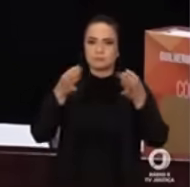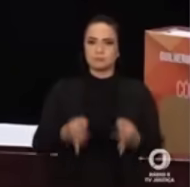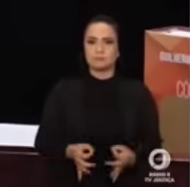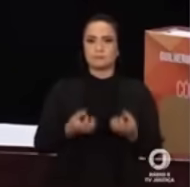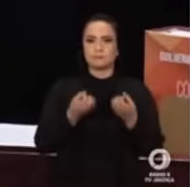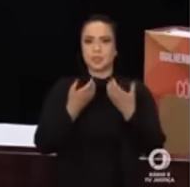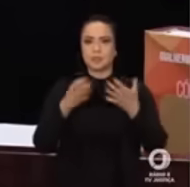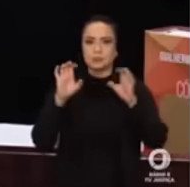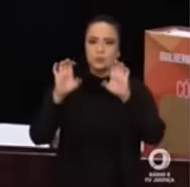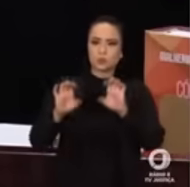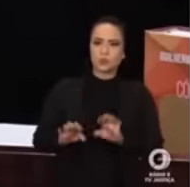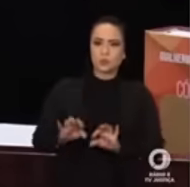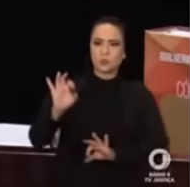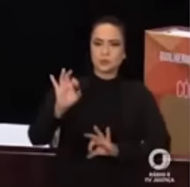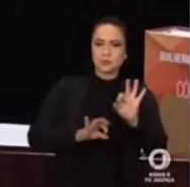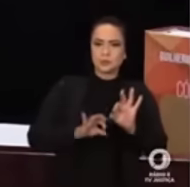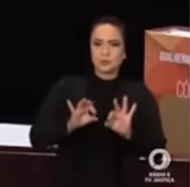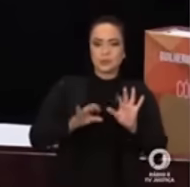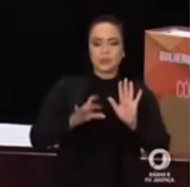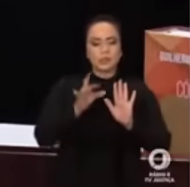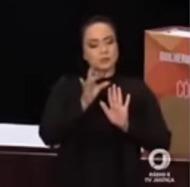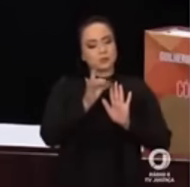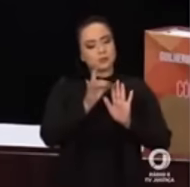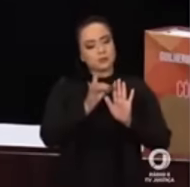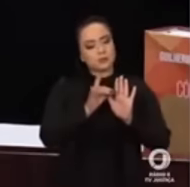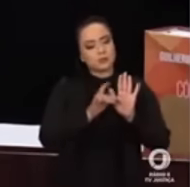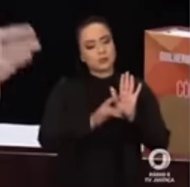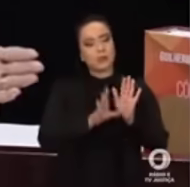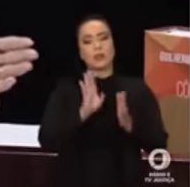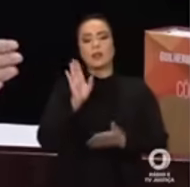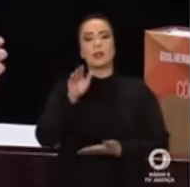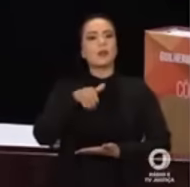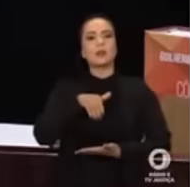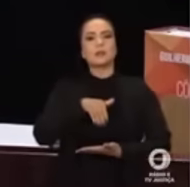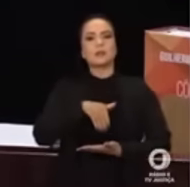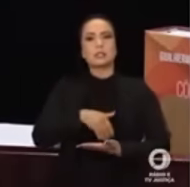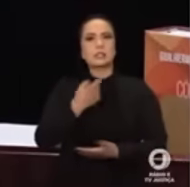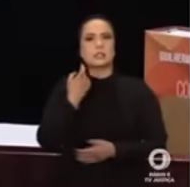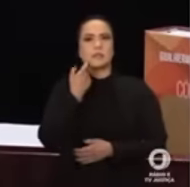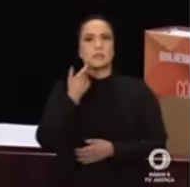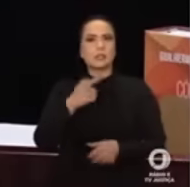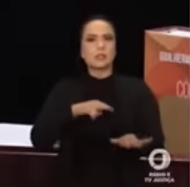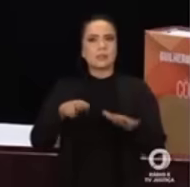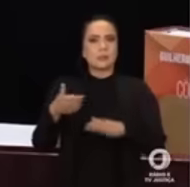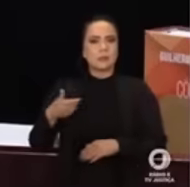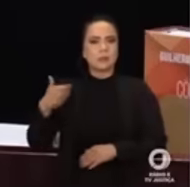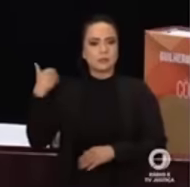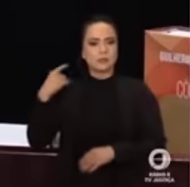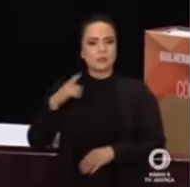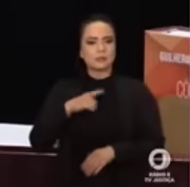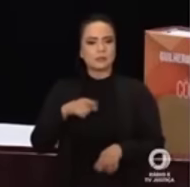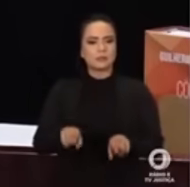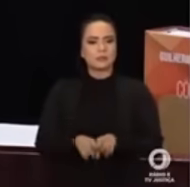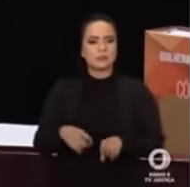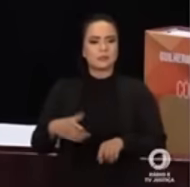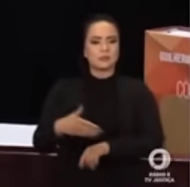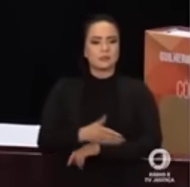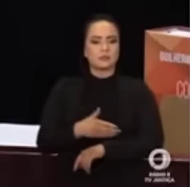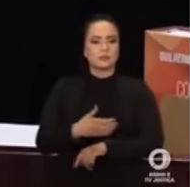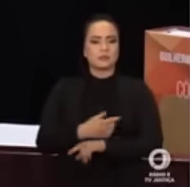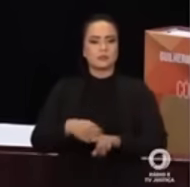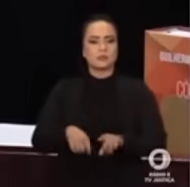estruturados, até o final mostrando item por item, até sexta-feira da semana passada ainda recebendo